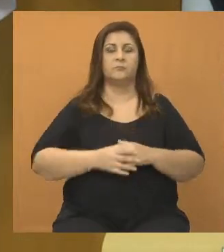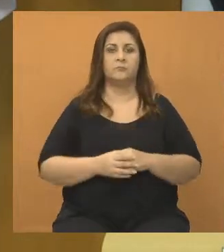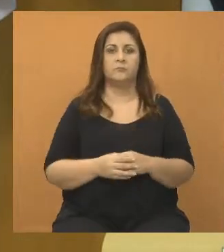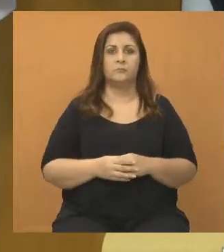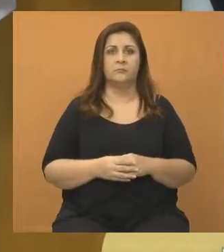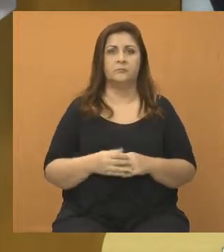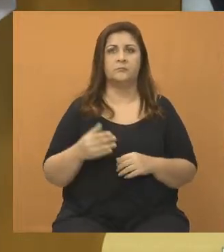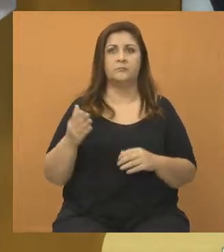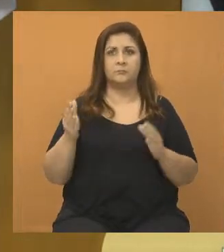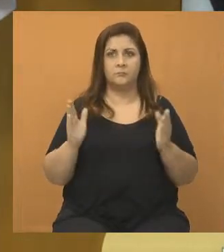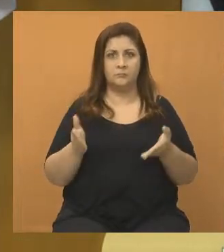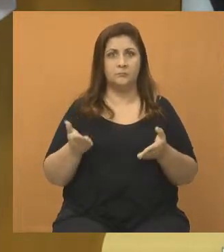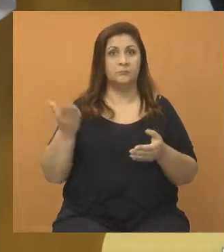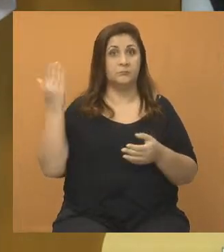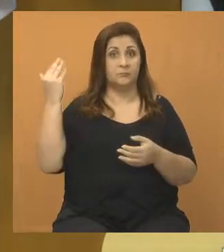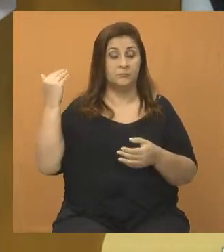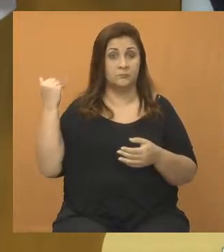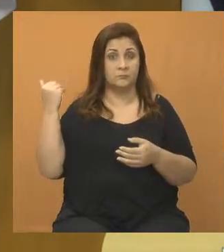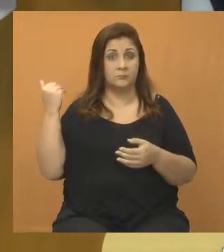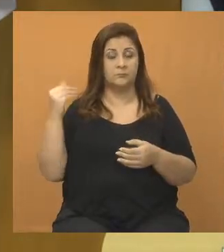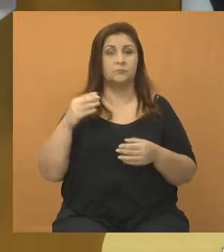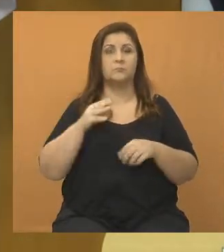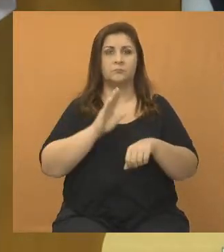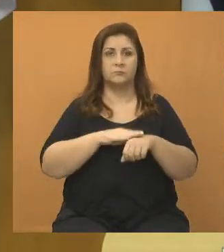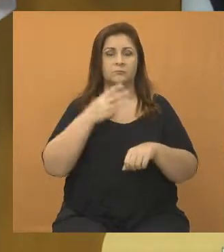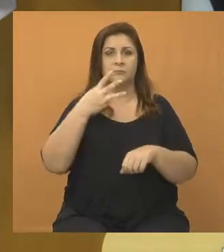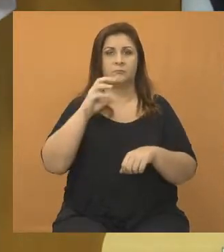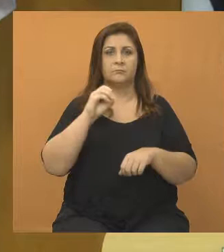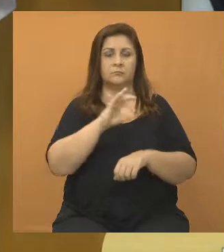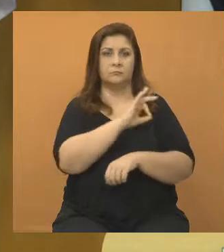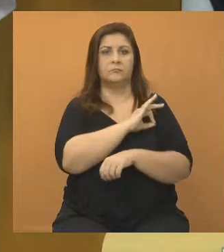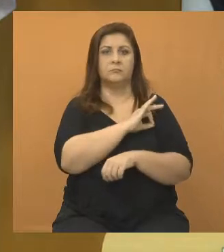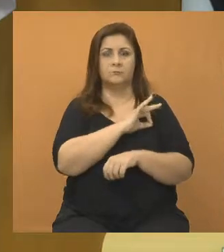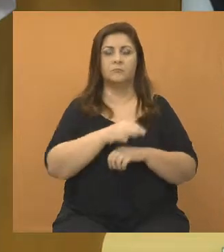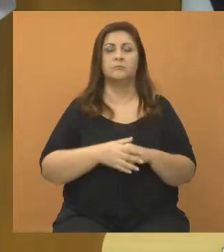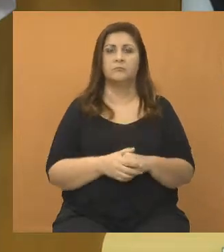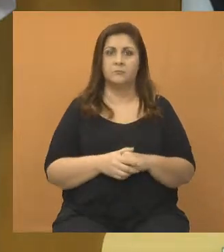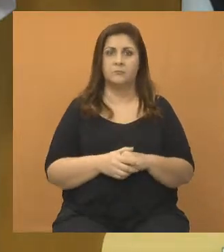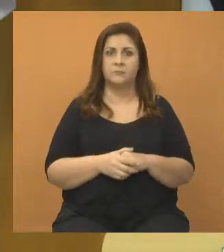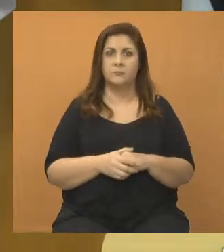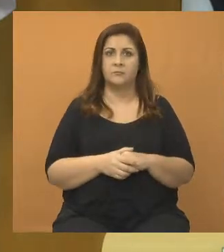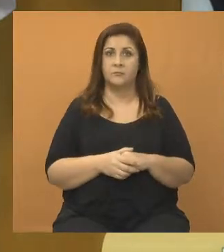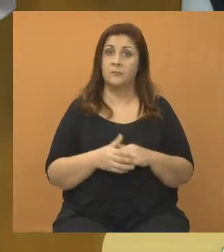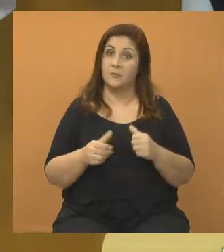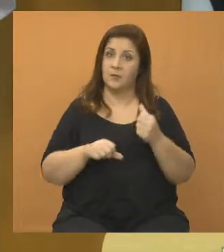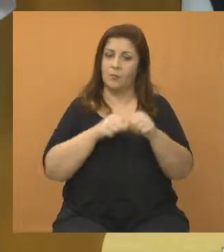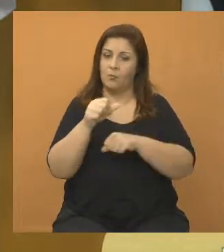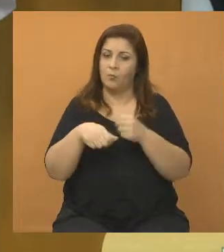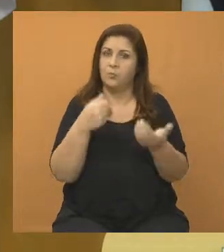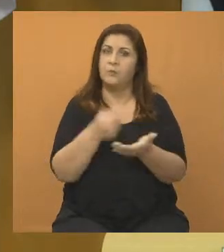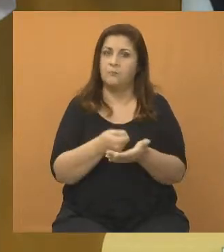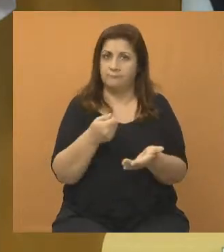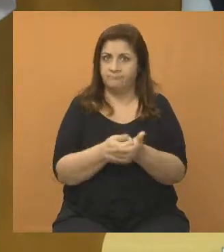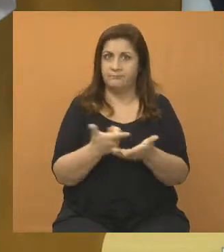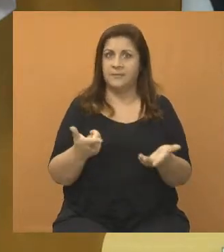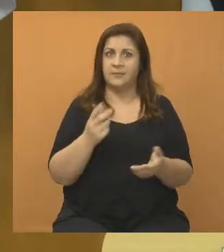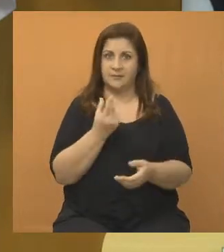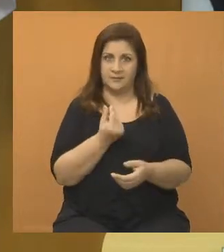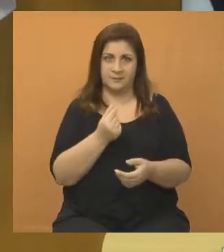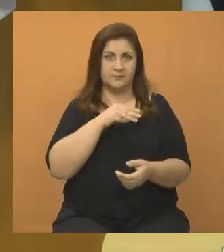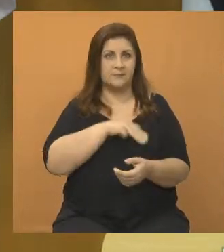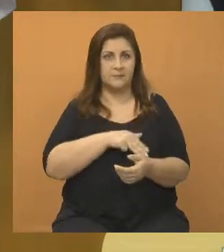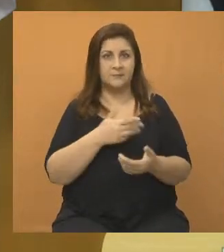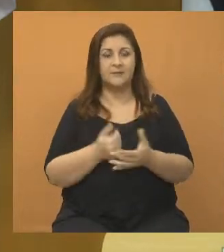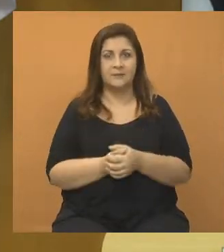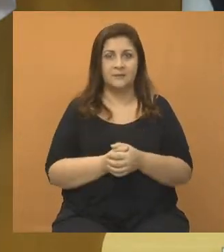sido chamado outros 30, então isso dá um impacto substancial na folha de pagamento, e